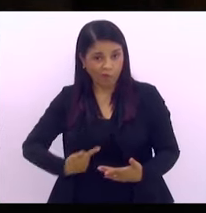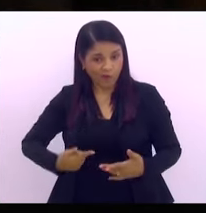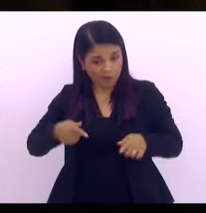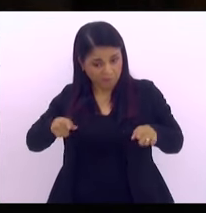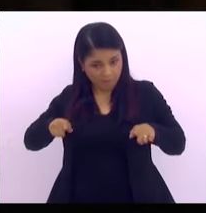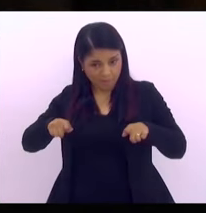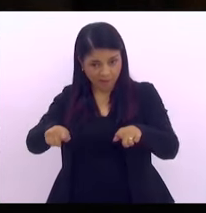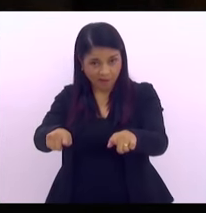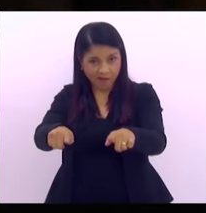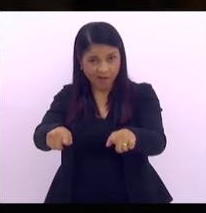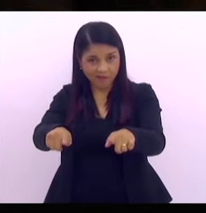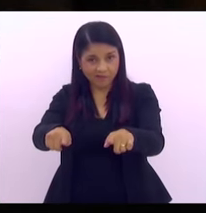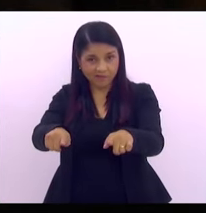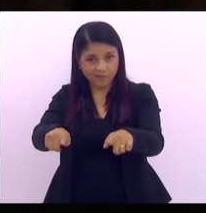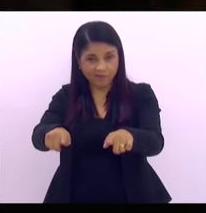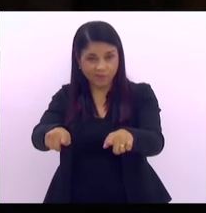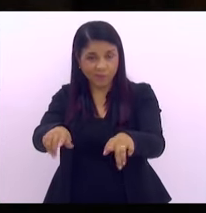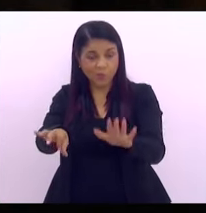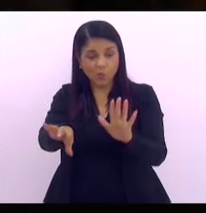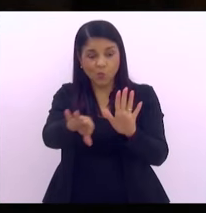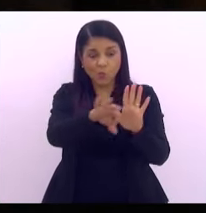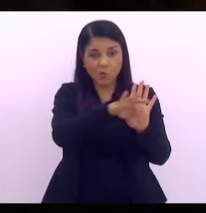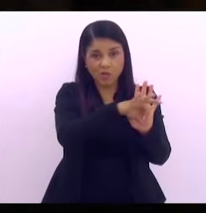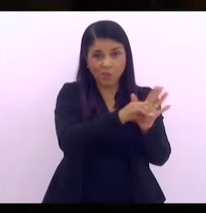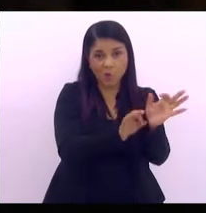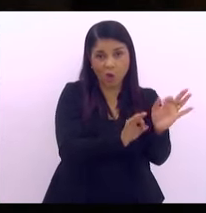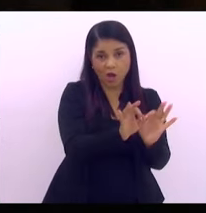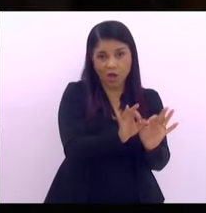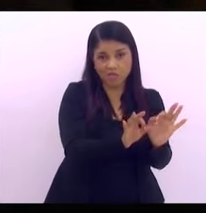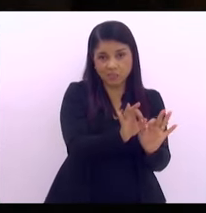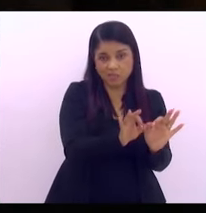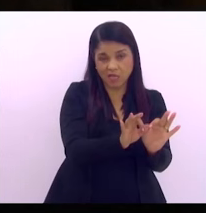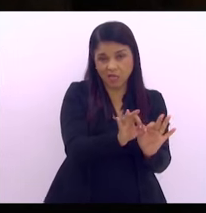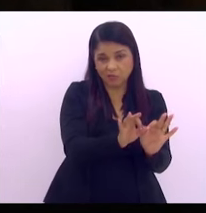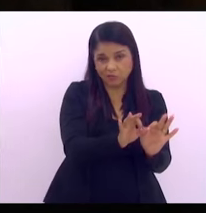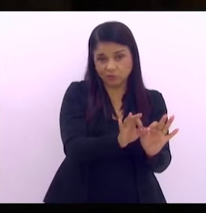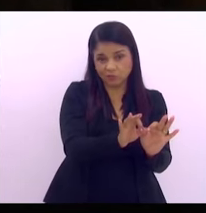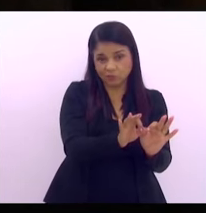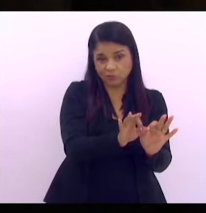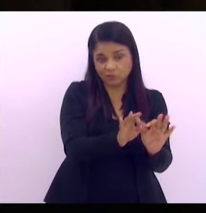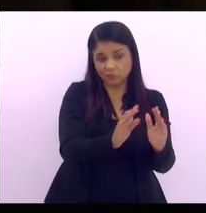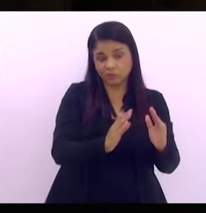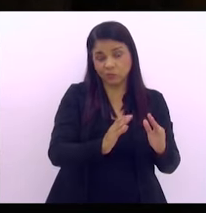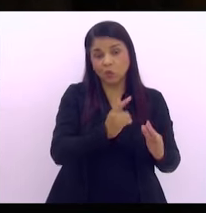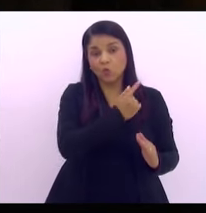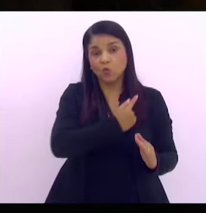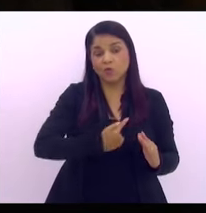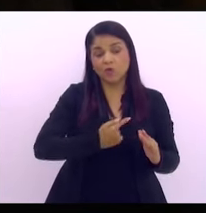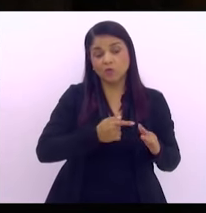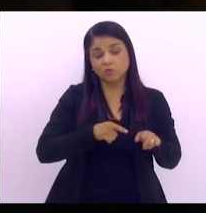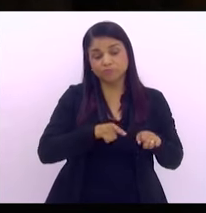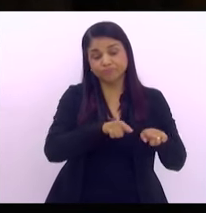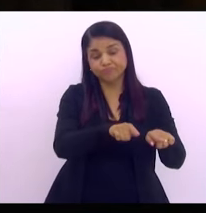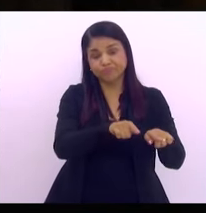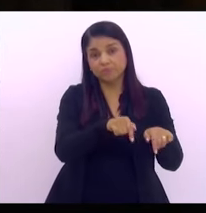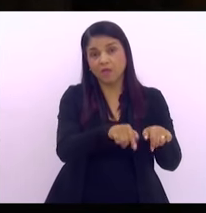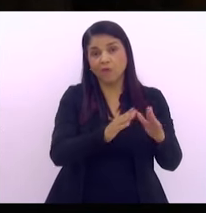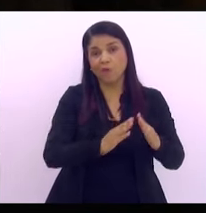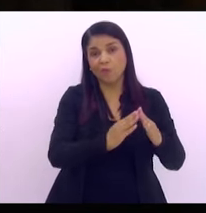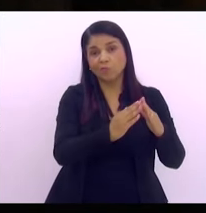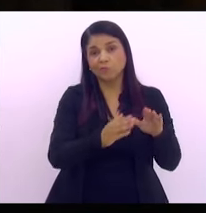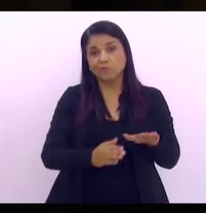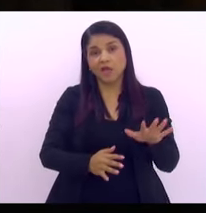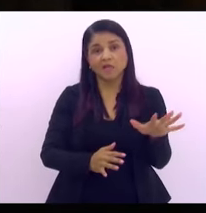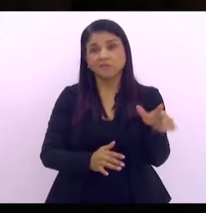é, você tem um crime organizado querendo um governo paralelo nas comunidades, você incentiva